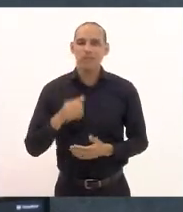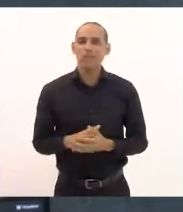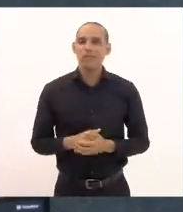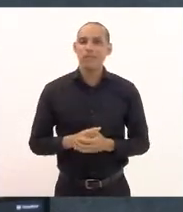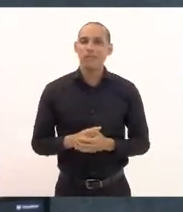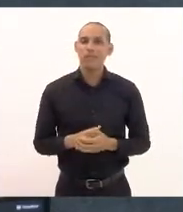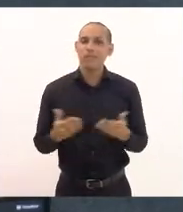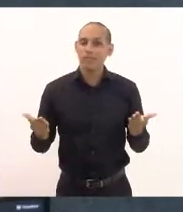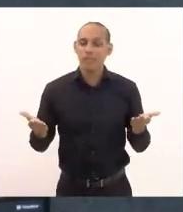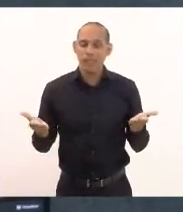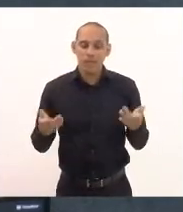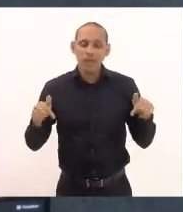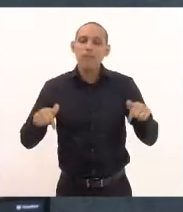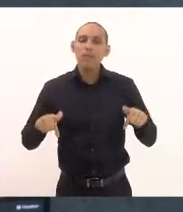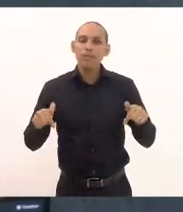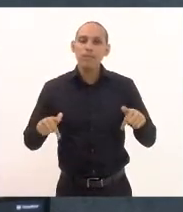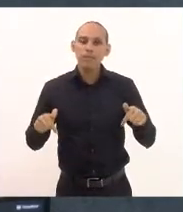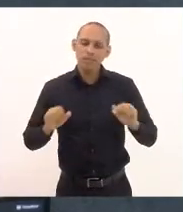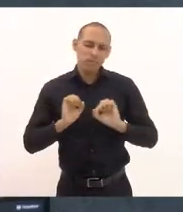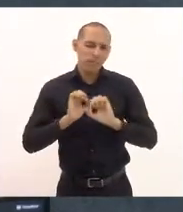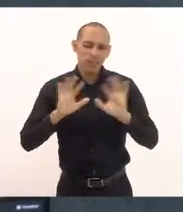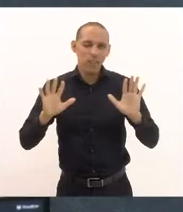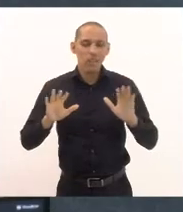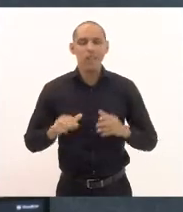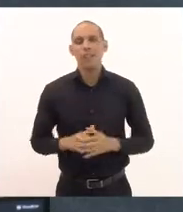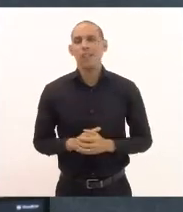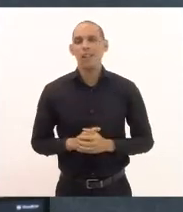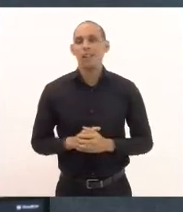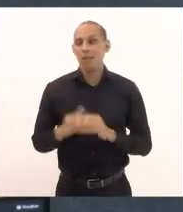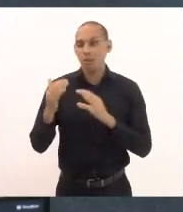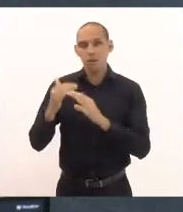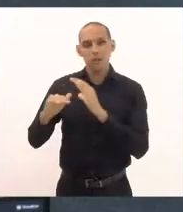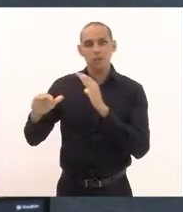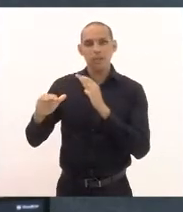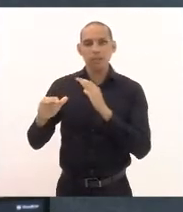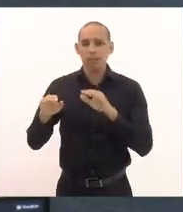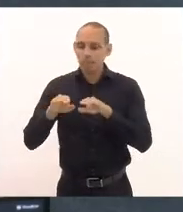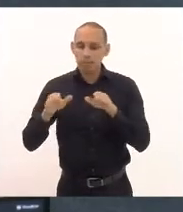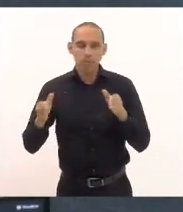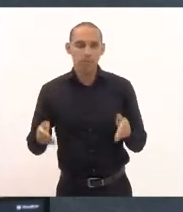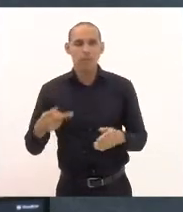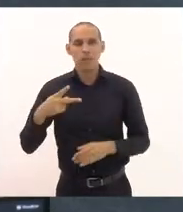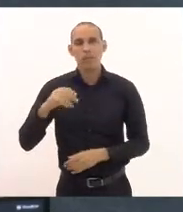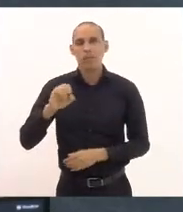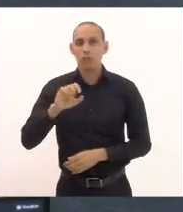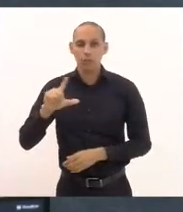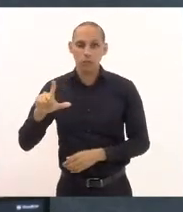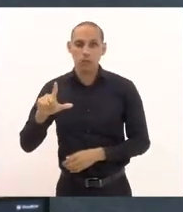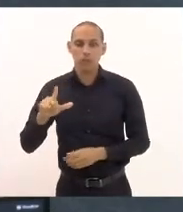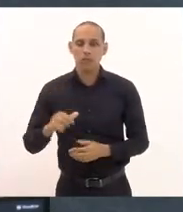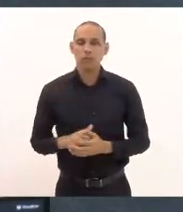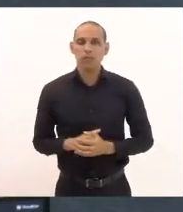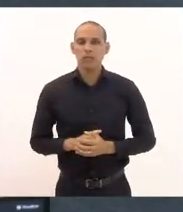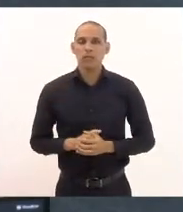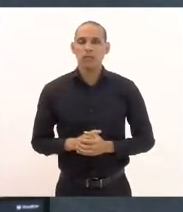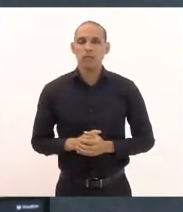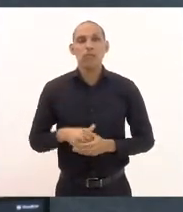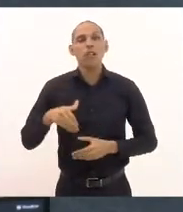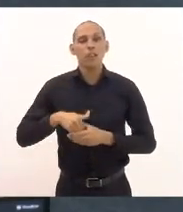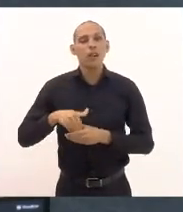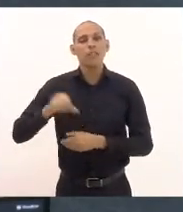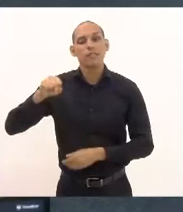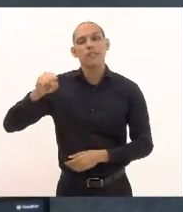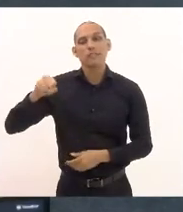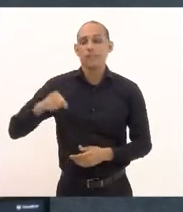vamos aqui, evidentemente, encaminhar pela nossa bancada do PSOL o voto